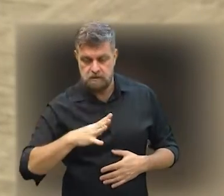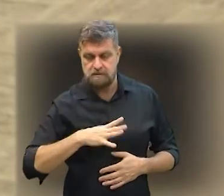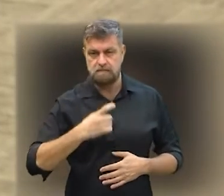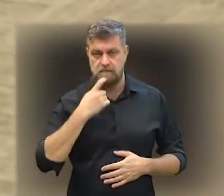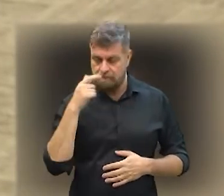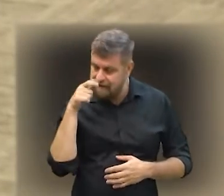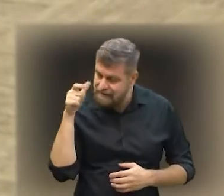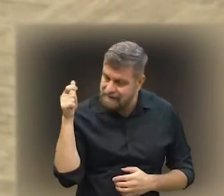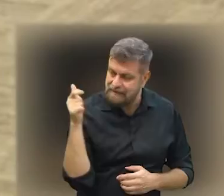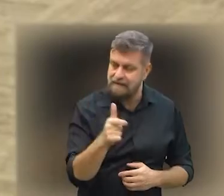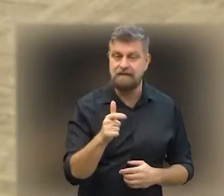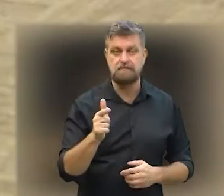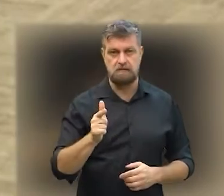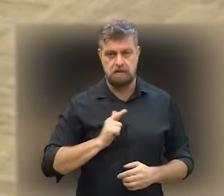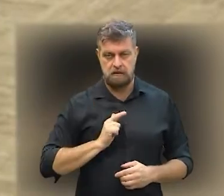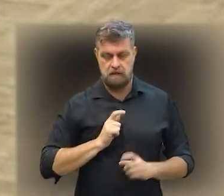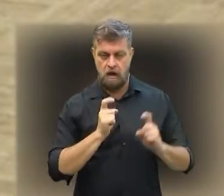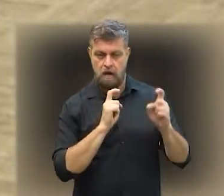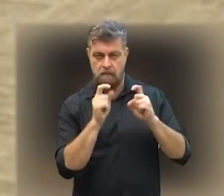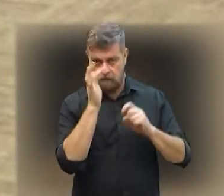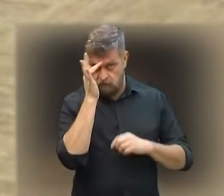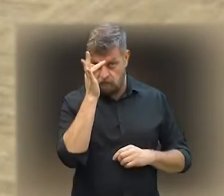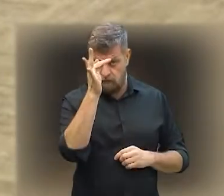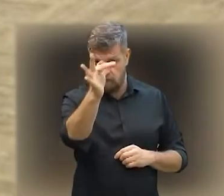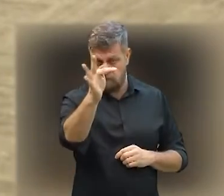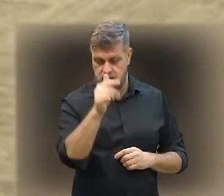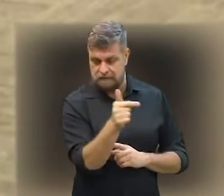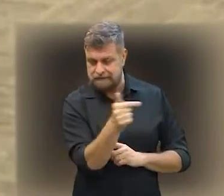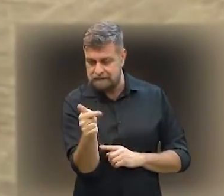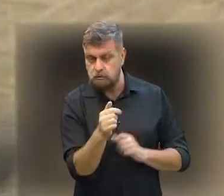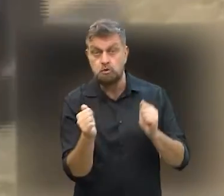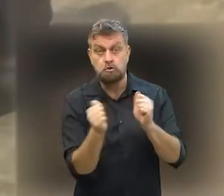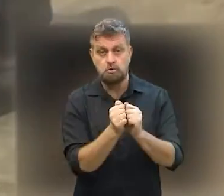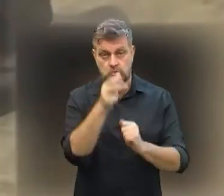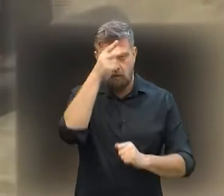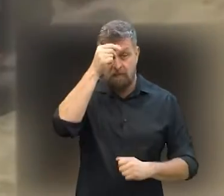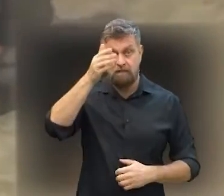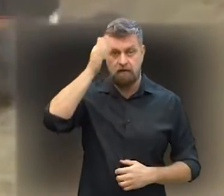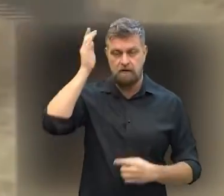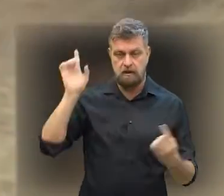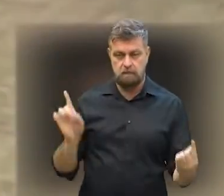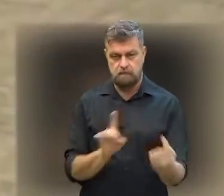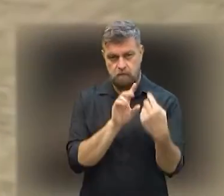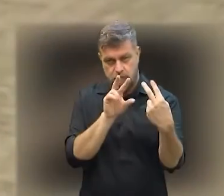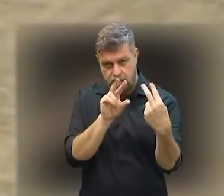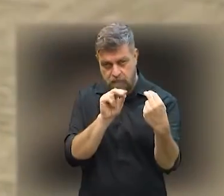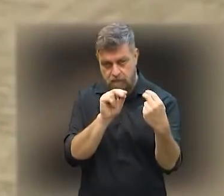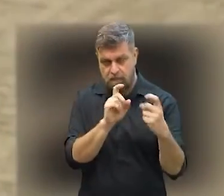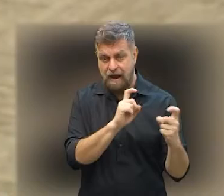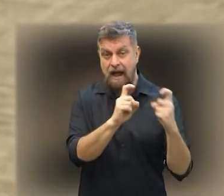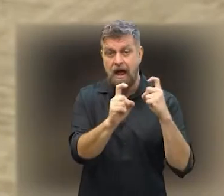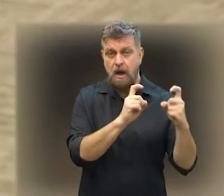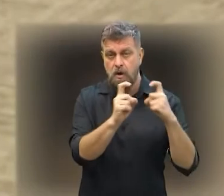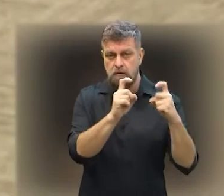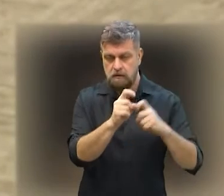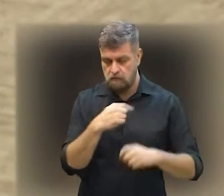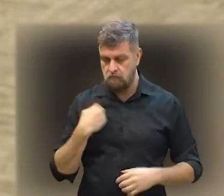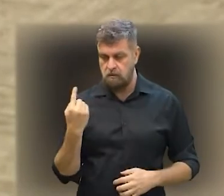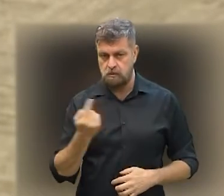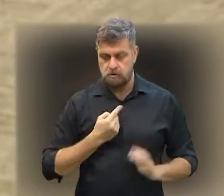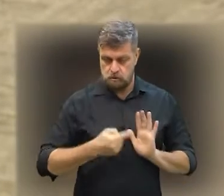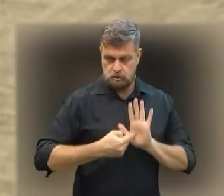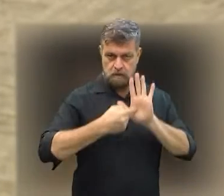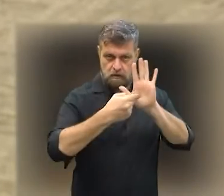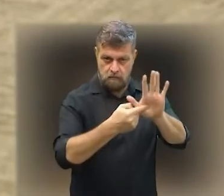tem interesse. Então, a gente vai ter uma reunião futura, nas próximas semanas, com o prefeito da cidade, Dário Saad, para